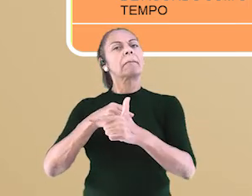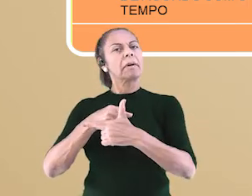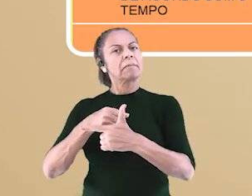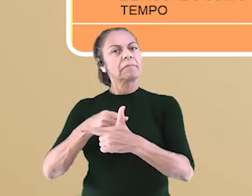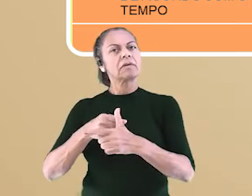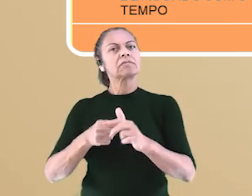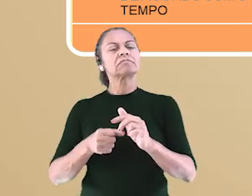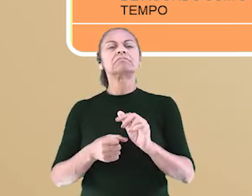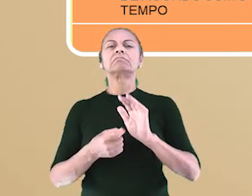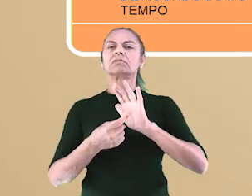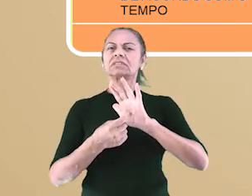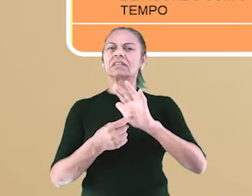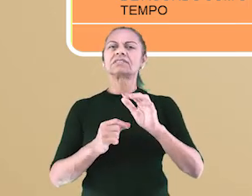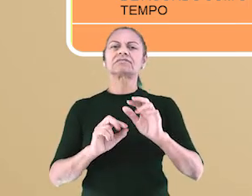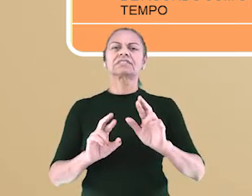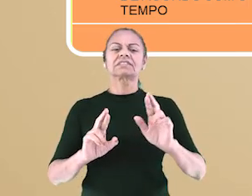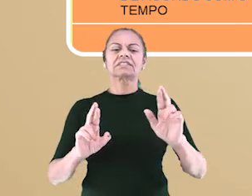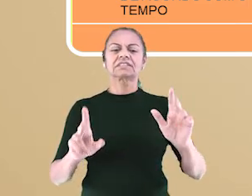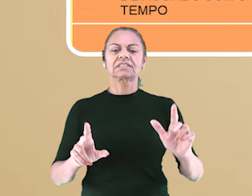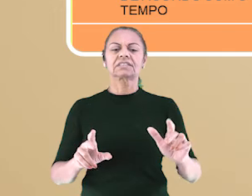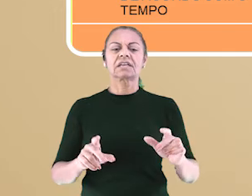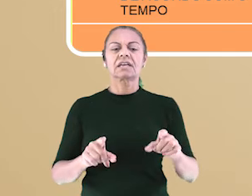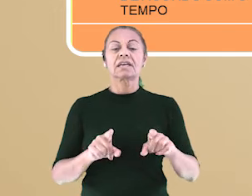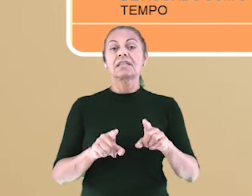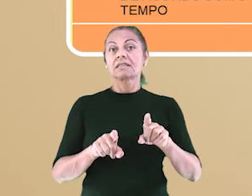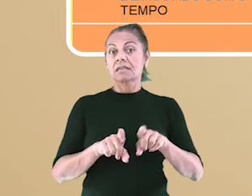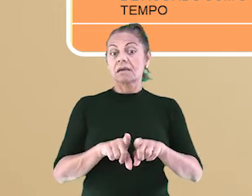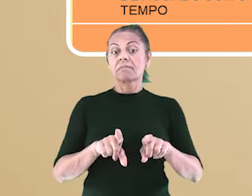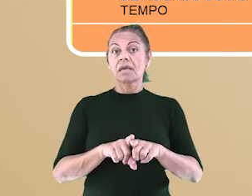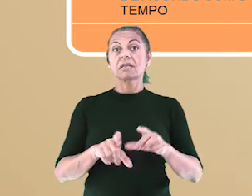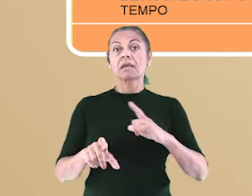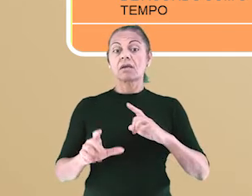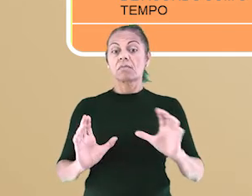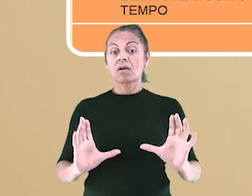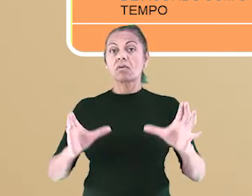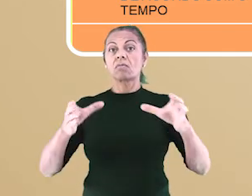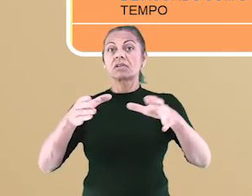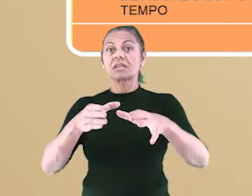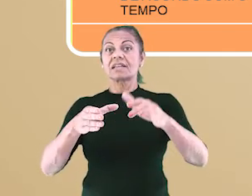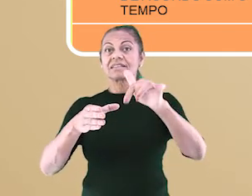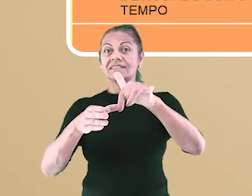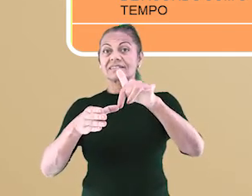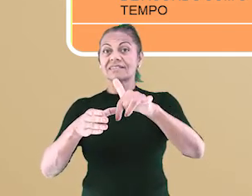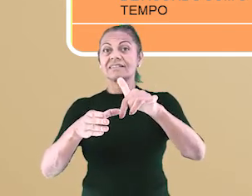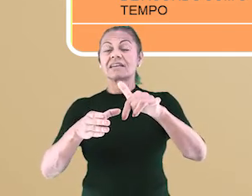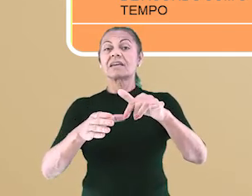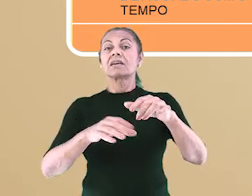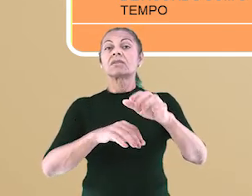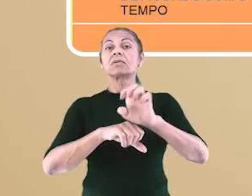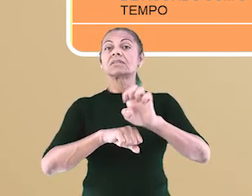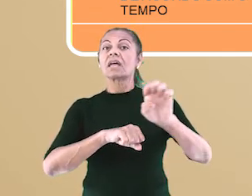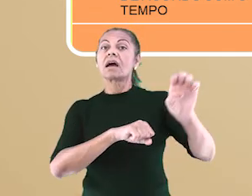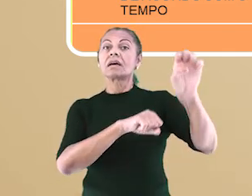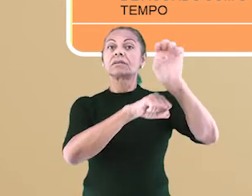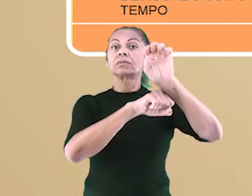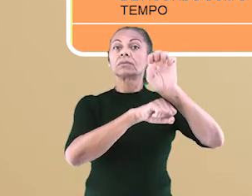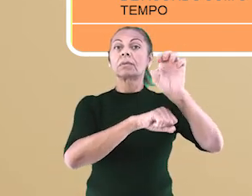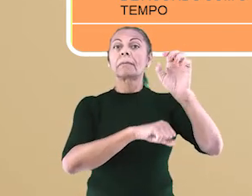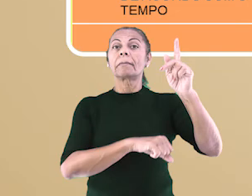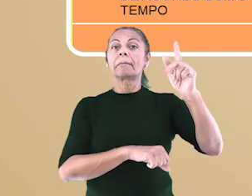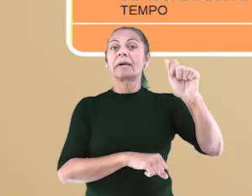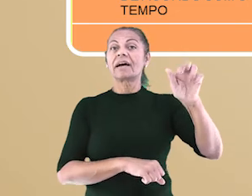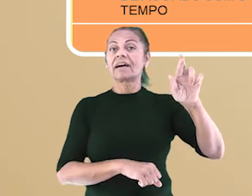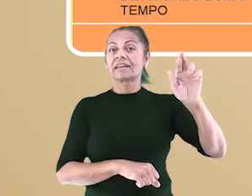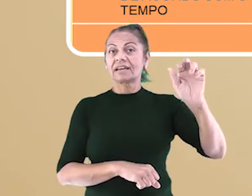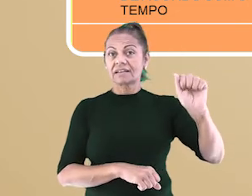Todas cumprem um papel diferente. Também falamos sobre a comunidade Araueté. Essa comunidade vive